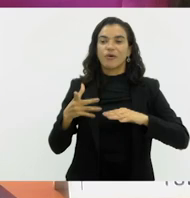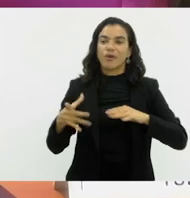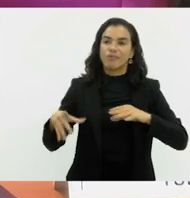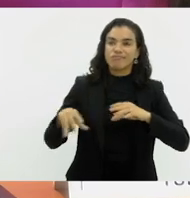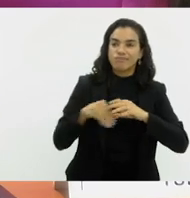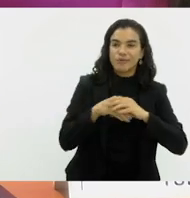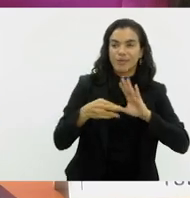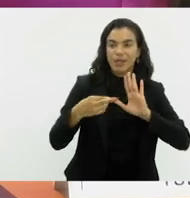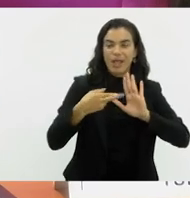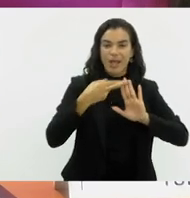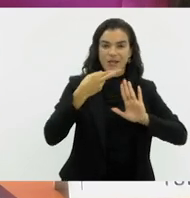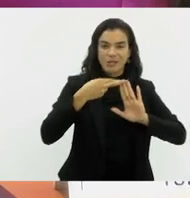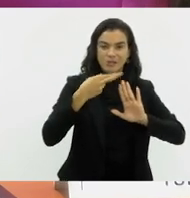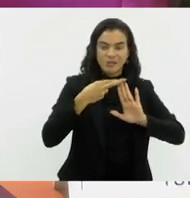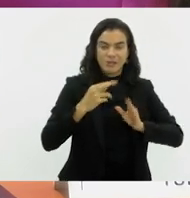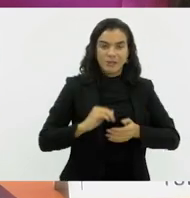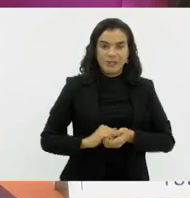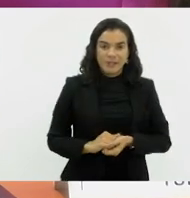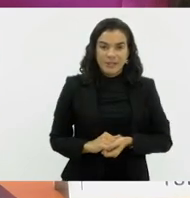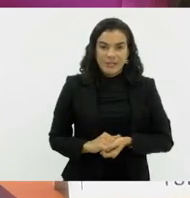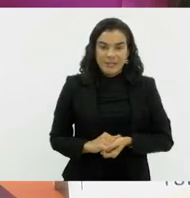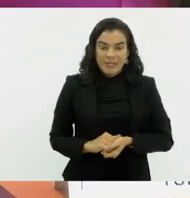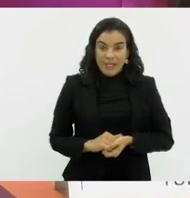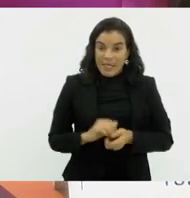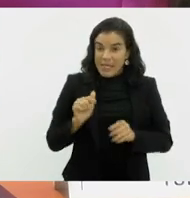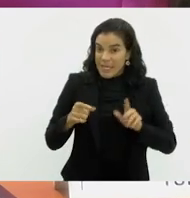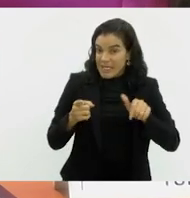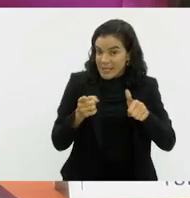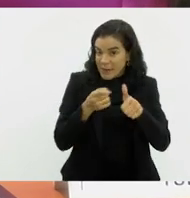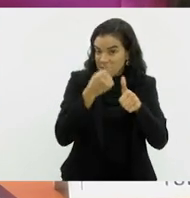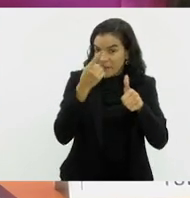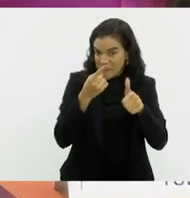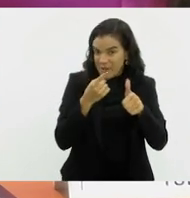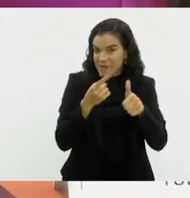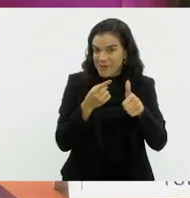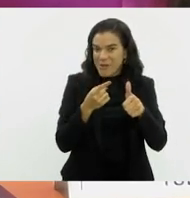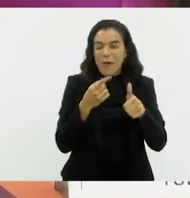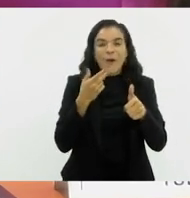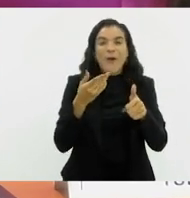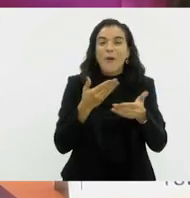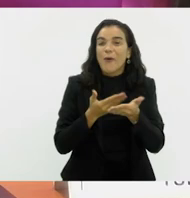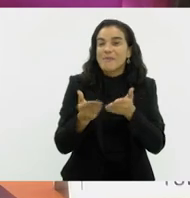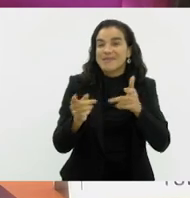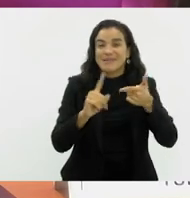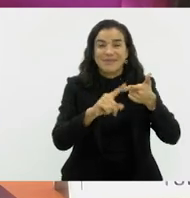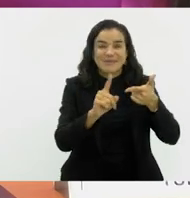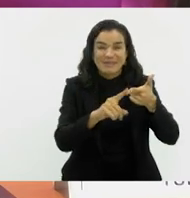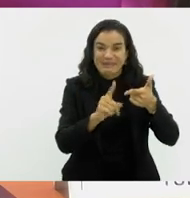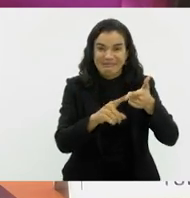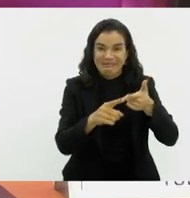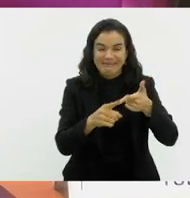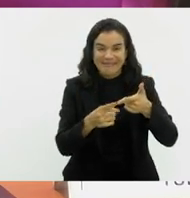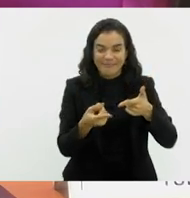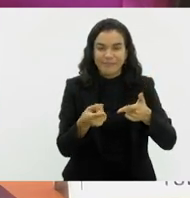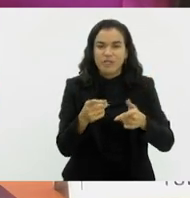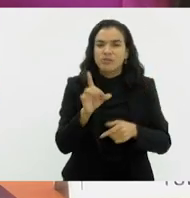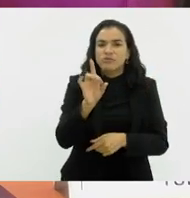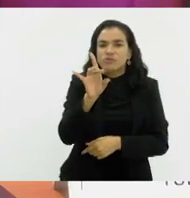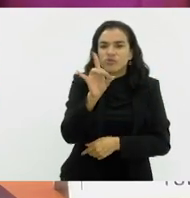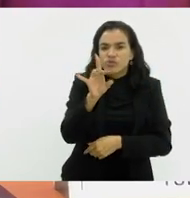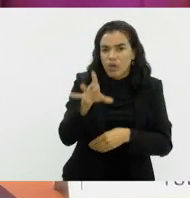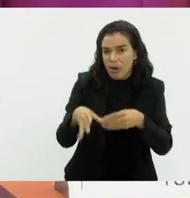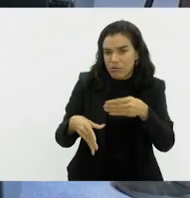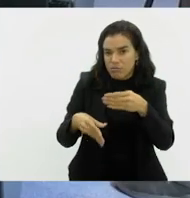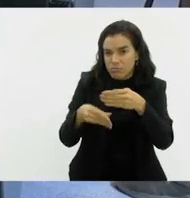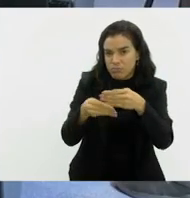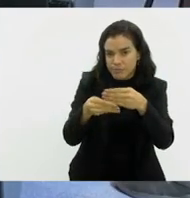da resolução. Esse é o primeiro ponto. Eu comecei pelo segundo ponto, tá, doutor Magno? Deixa eu fazer só uma